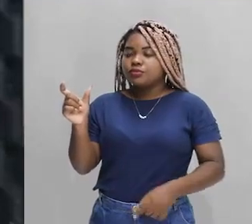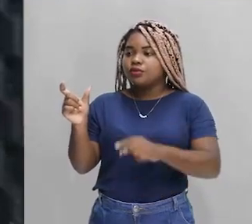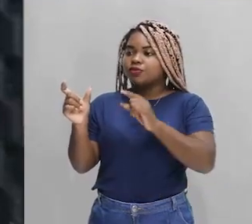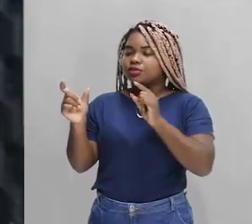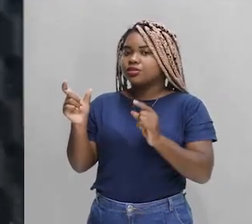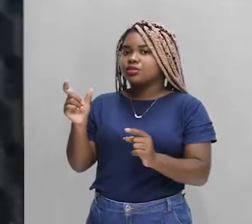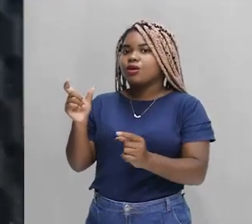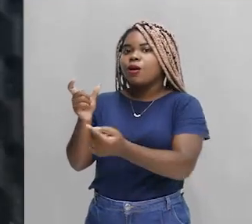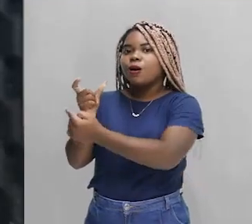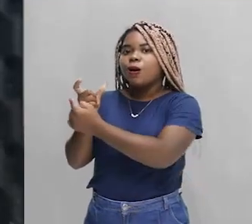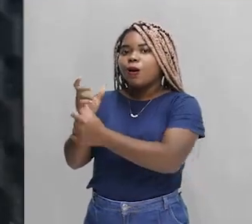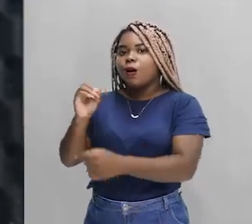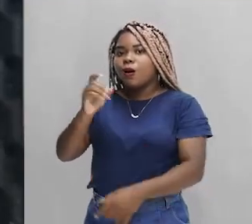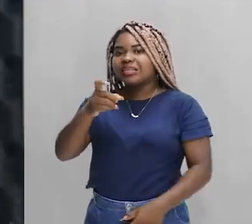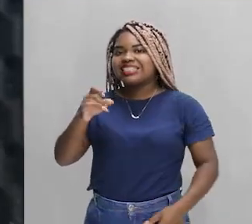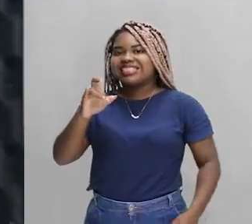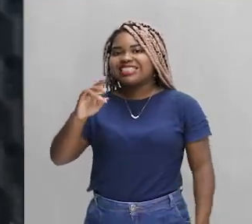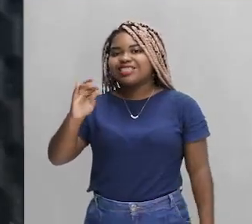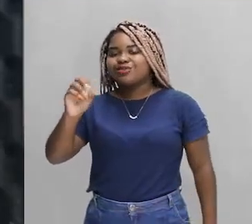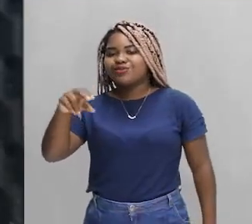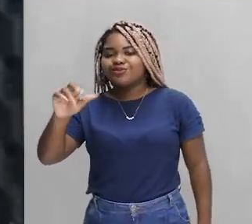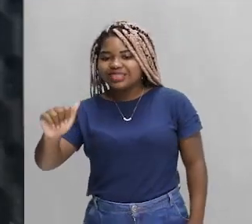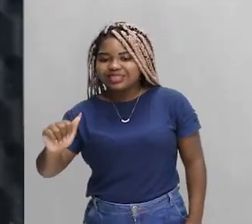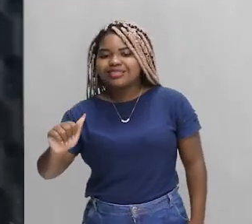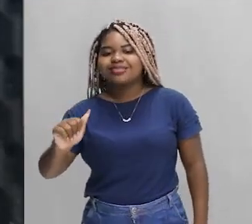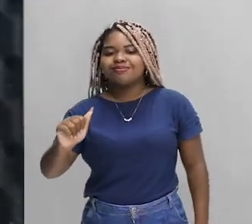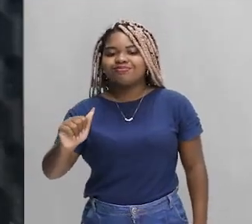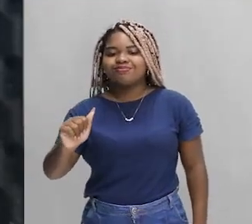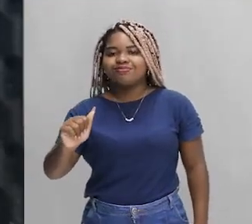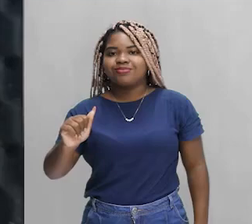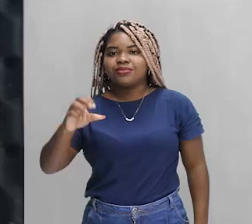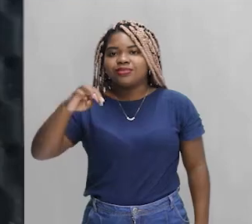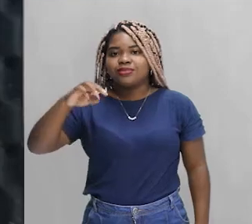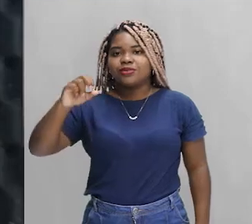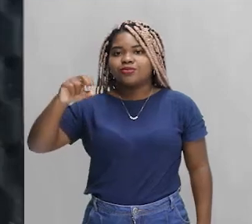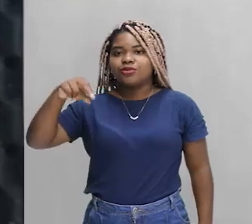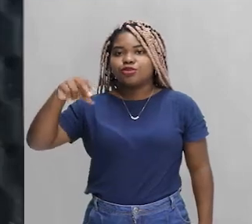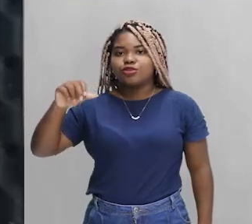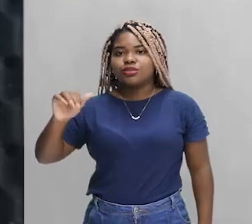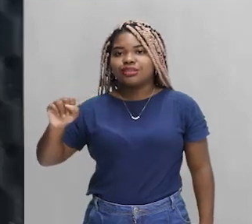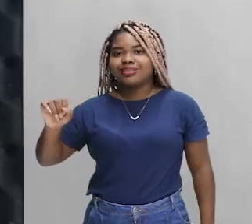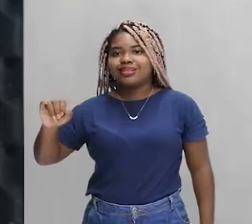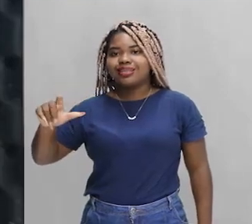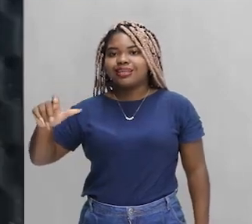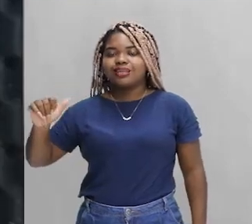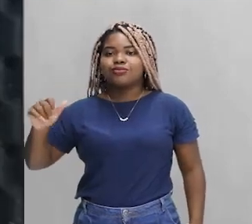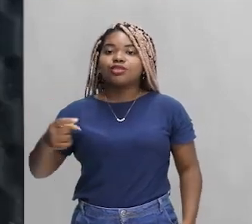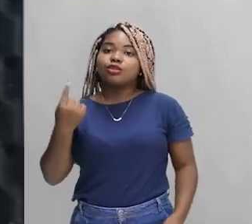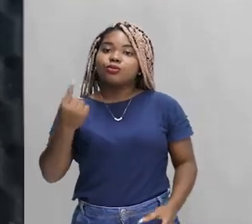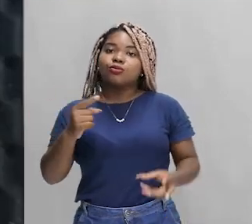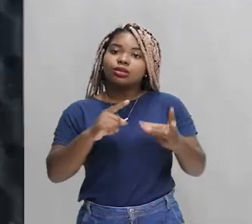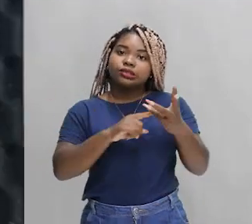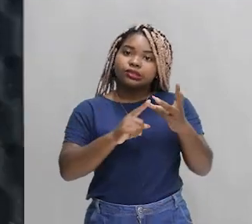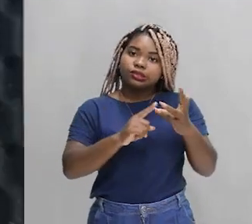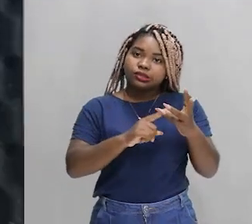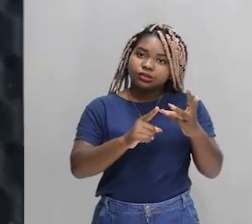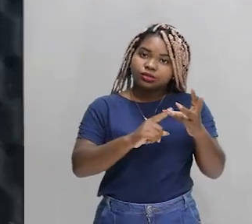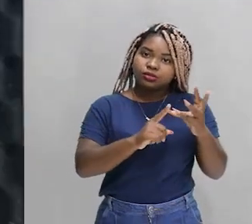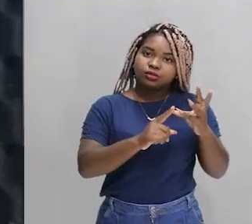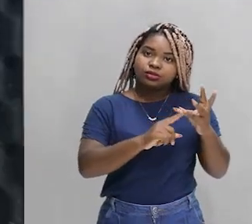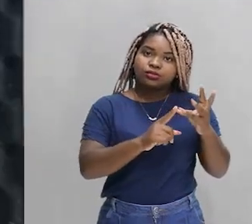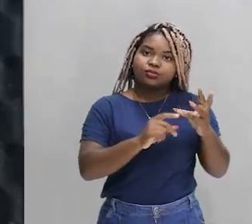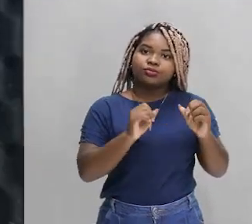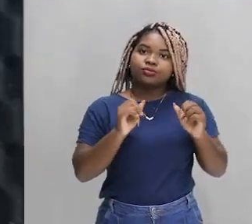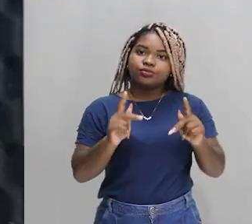que são os monossílabos tônicos? Aqueles que possuem apenas uma sílaba e são pronunciados de forma mais forte, mais